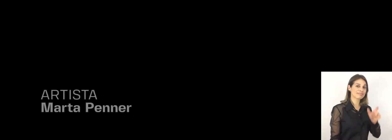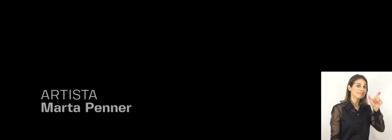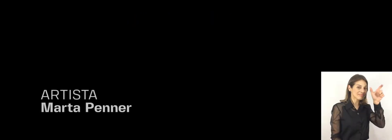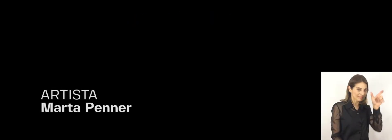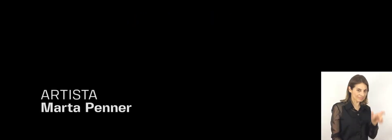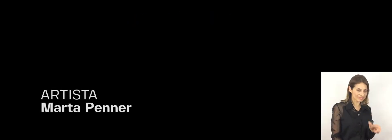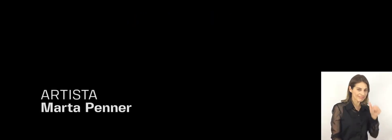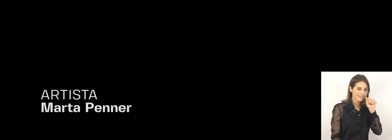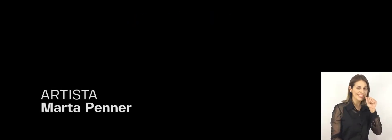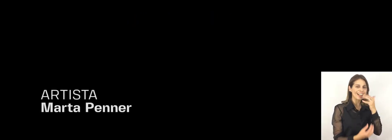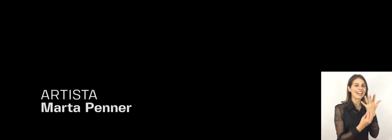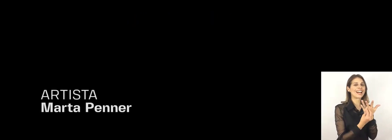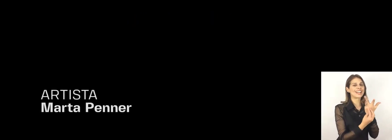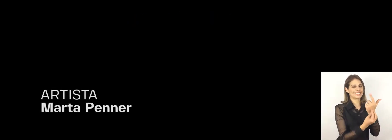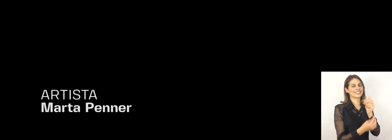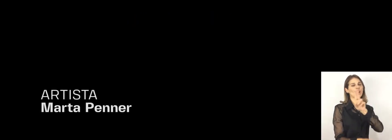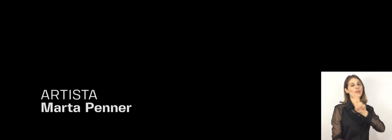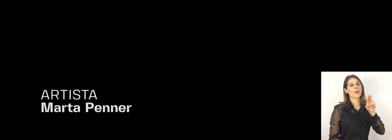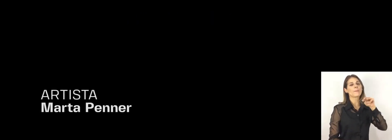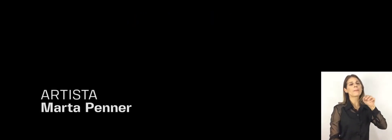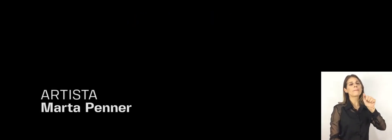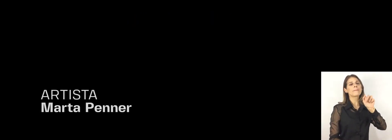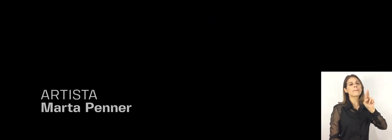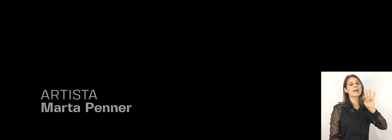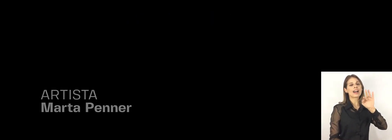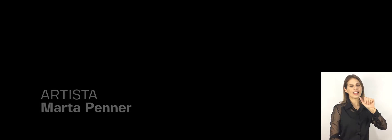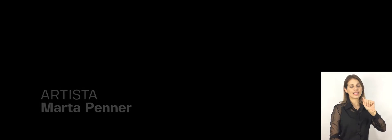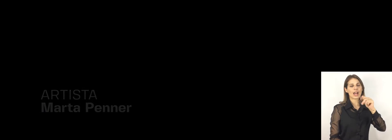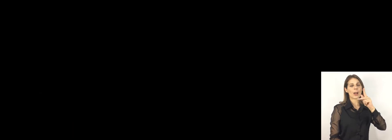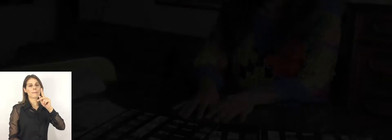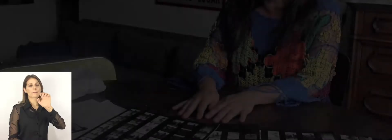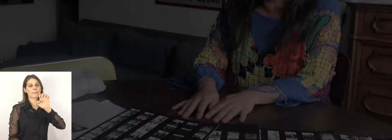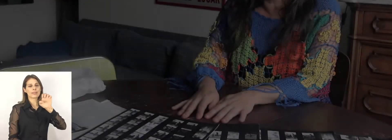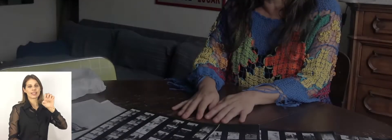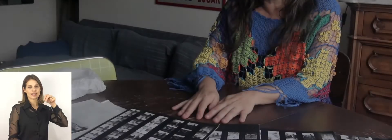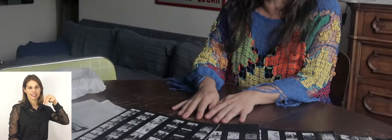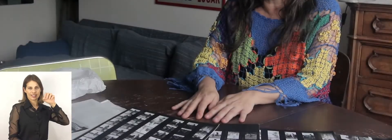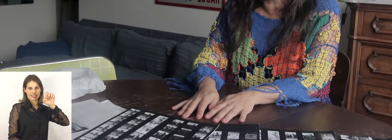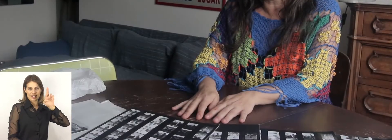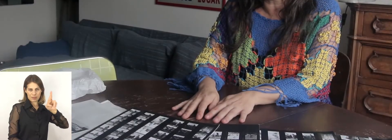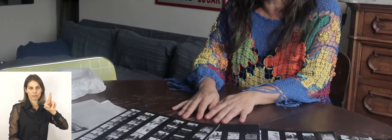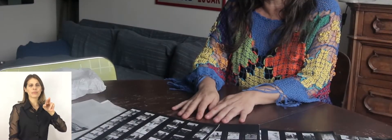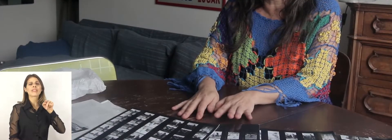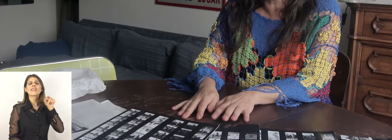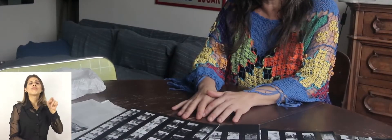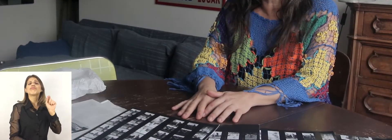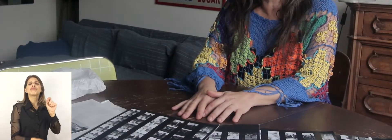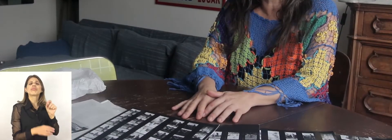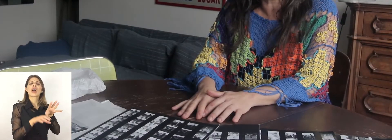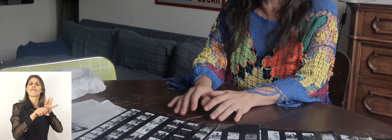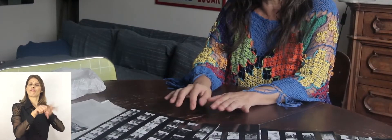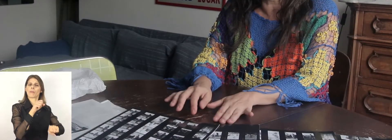Meu nome é Marta Penner, eu sou formada em Artes na UNB, em Brasília.